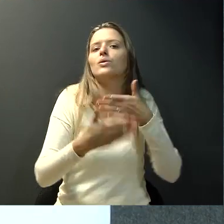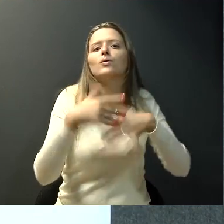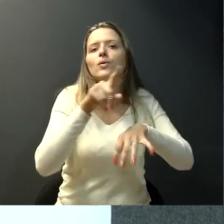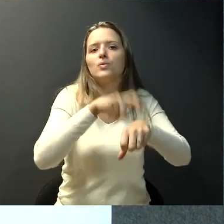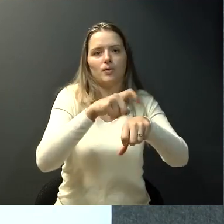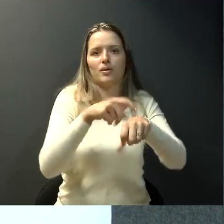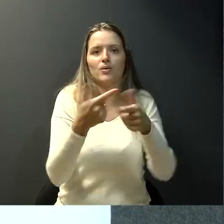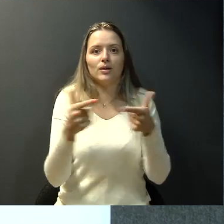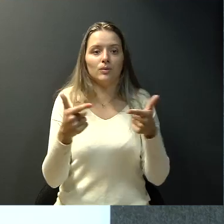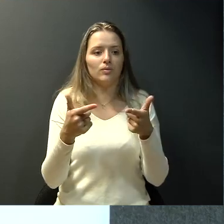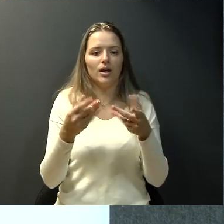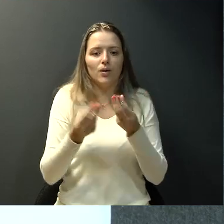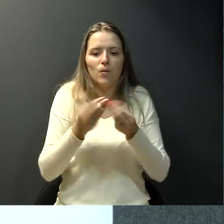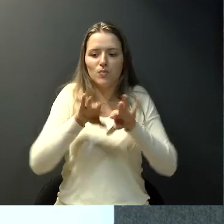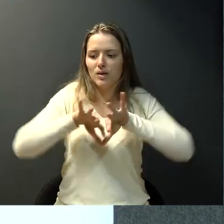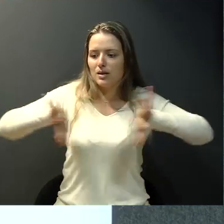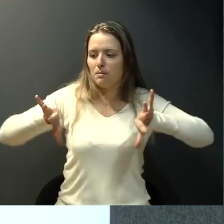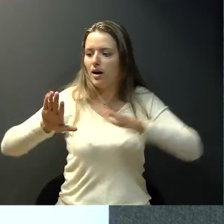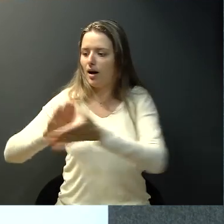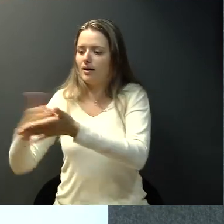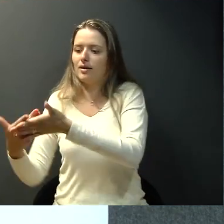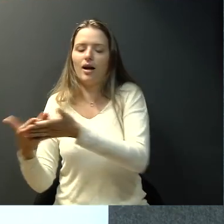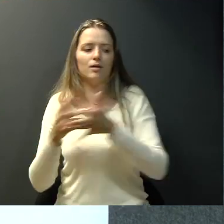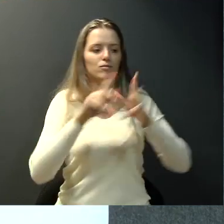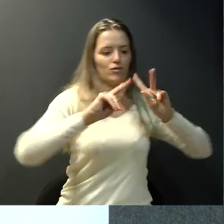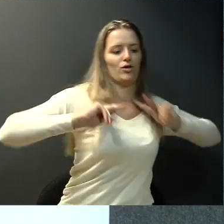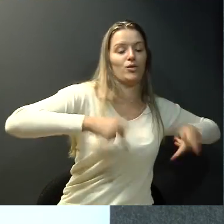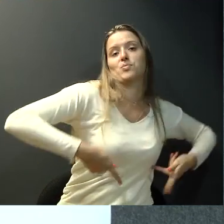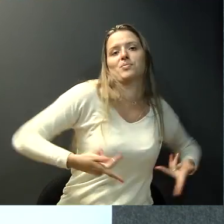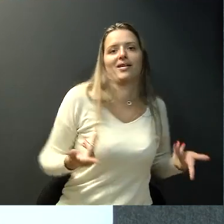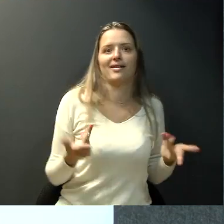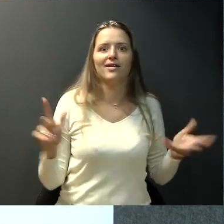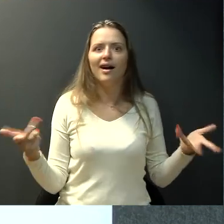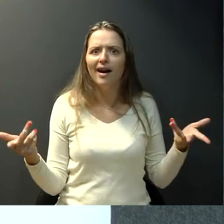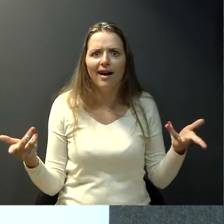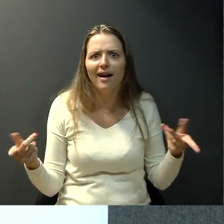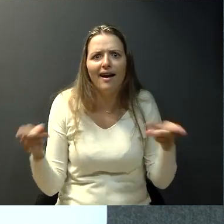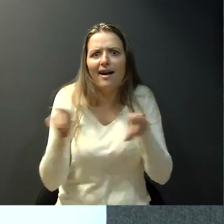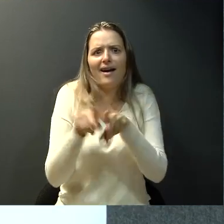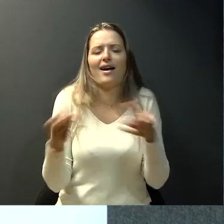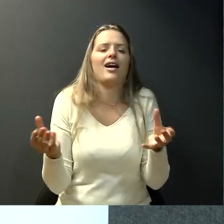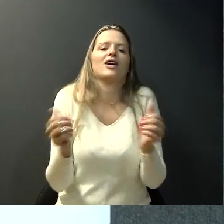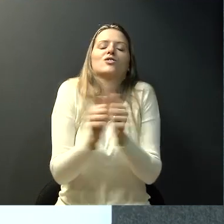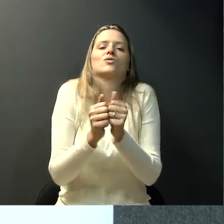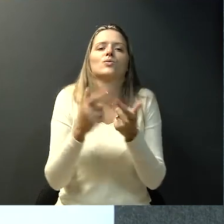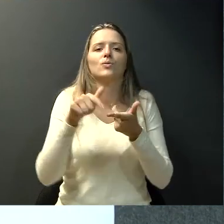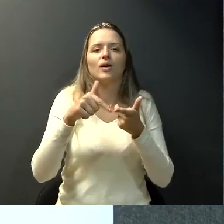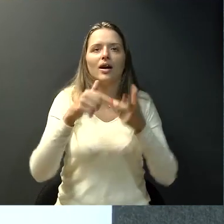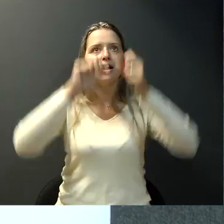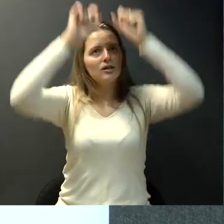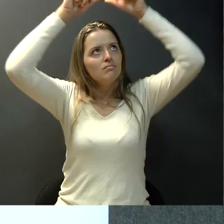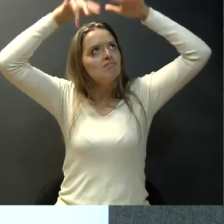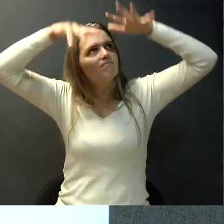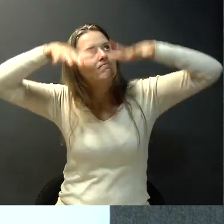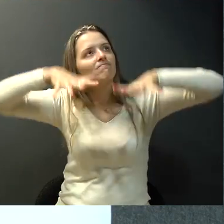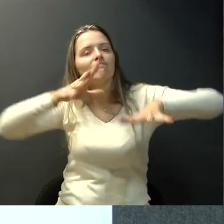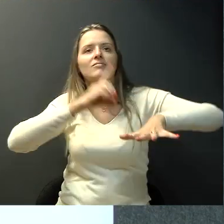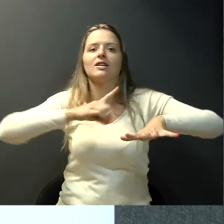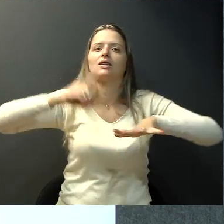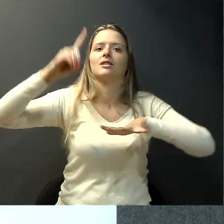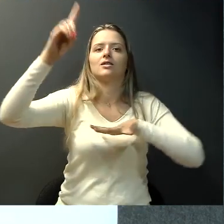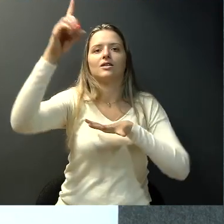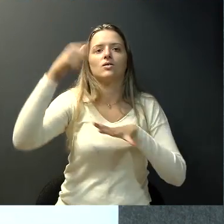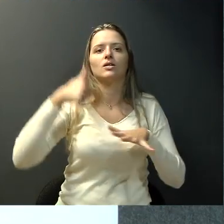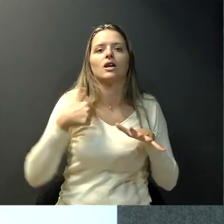como tu separar o lado humano, o lado intérprete. Então, assim, para mim é uma bênção de Deus isso, assim, minha